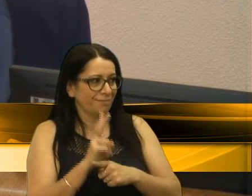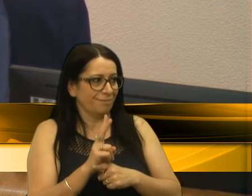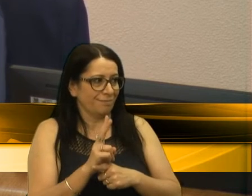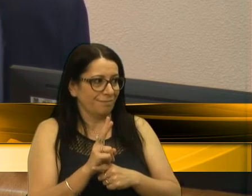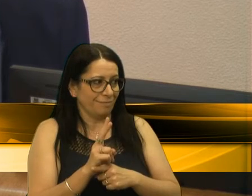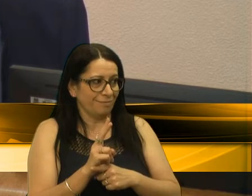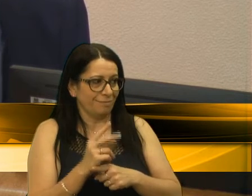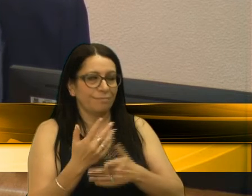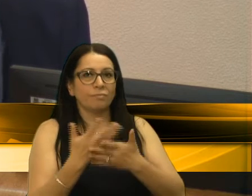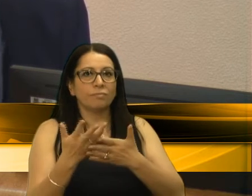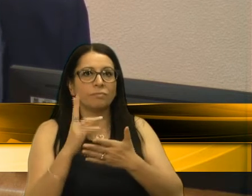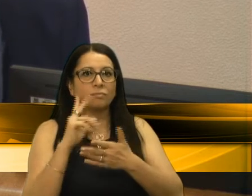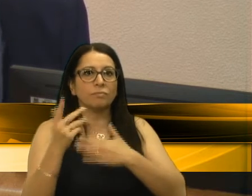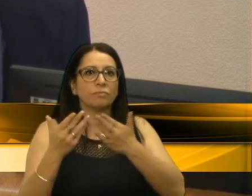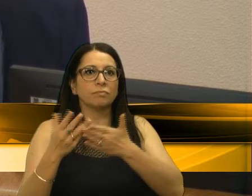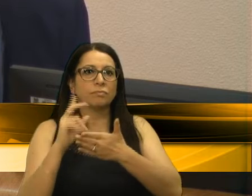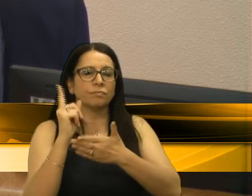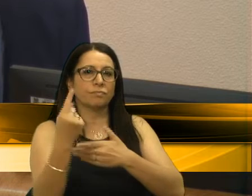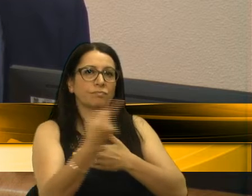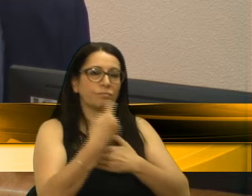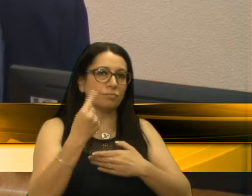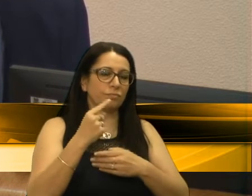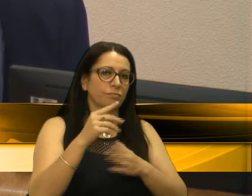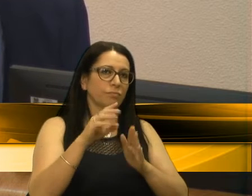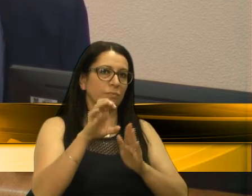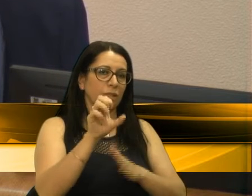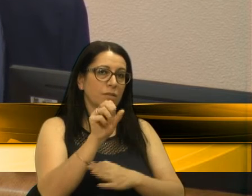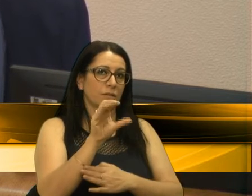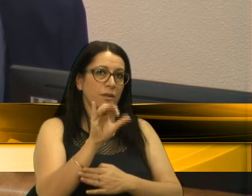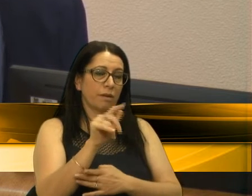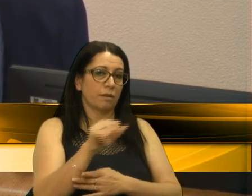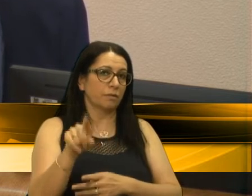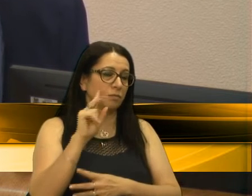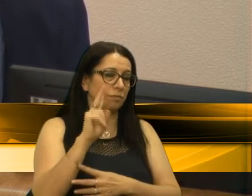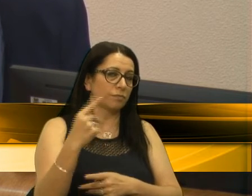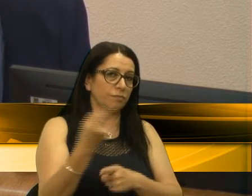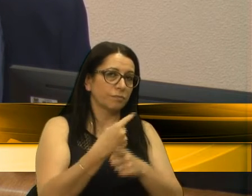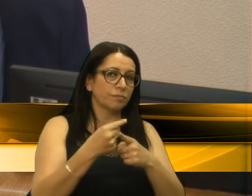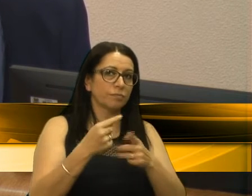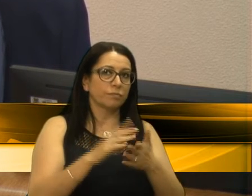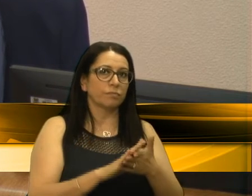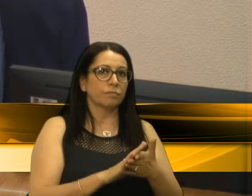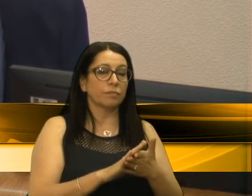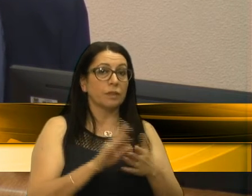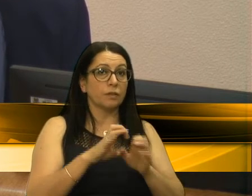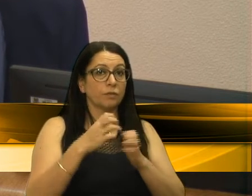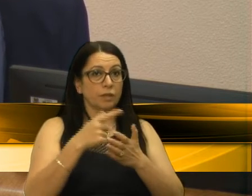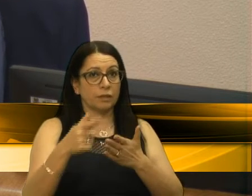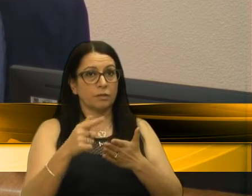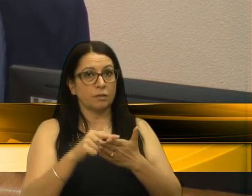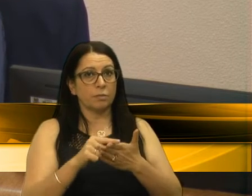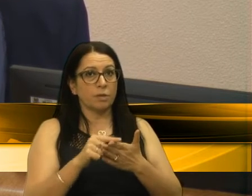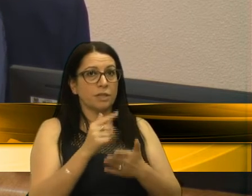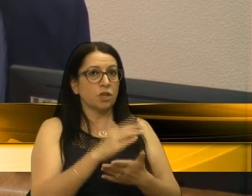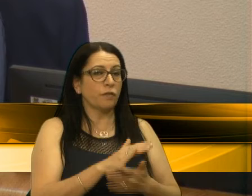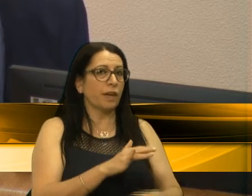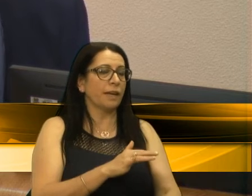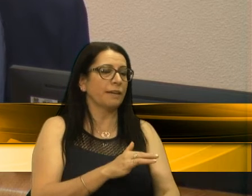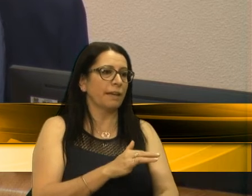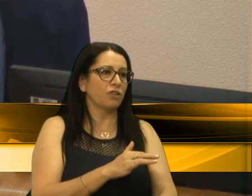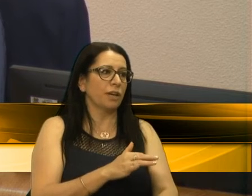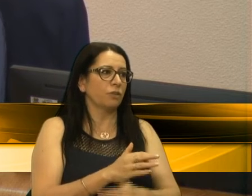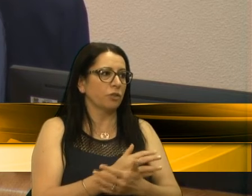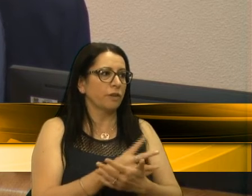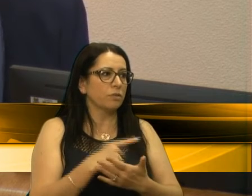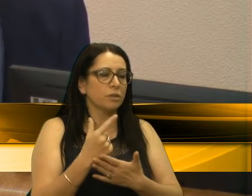diversas questões das áreas de artes visuais. Então, cinema, teatro. E a gente entende que levar um evento como a Parada Livre para o Centro de Cultura